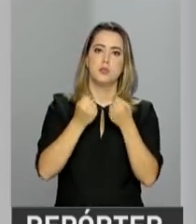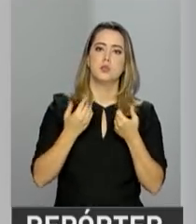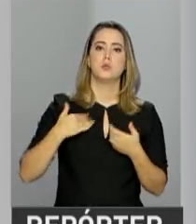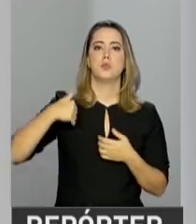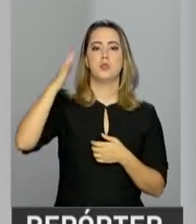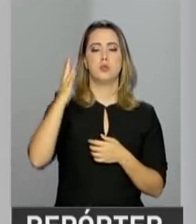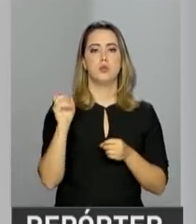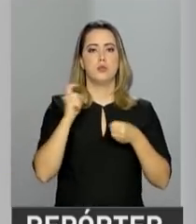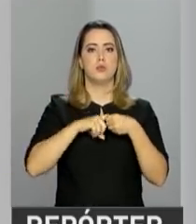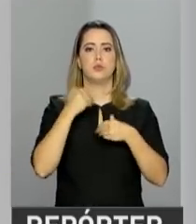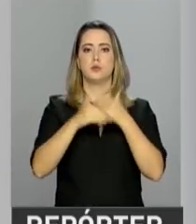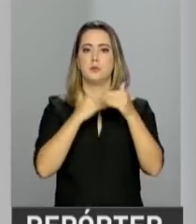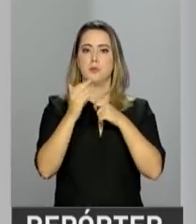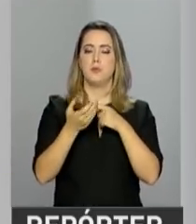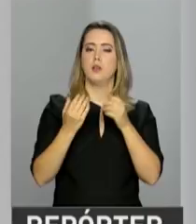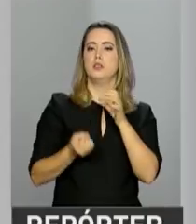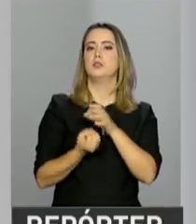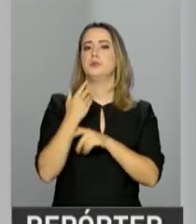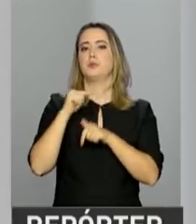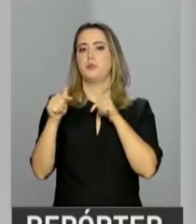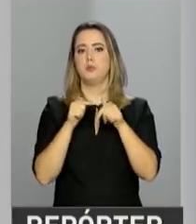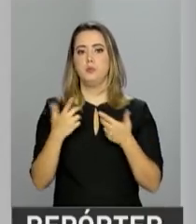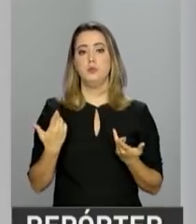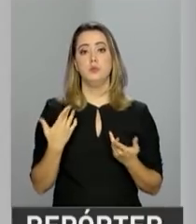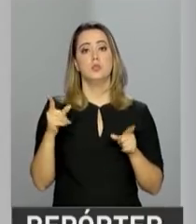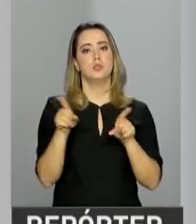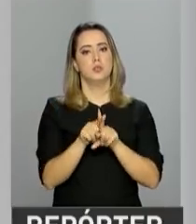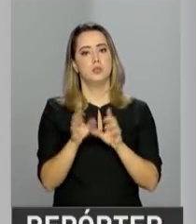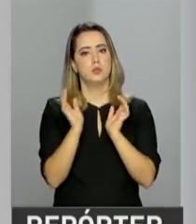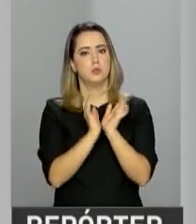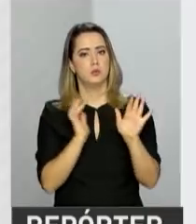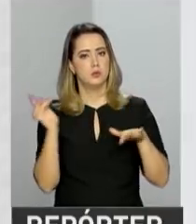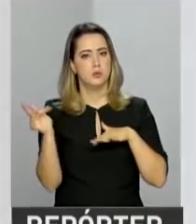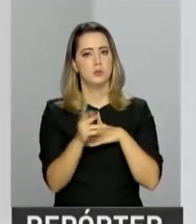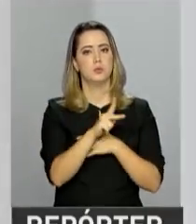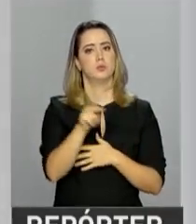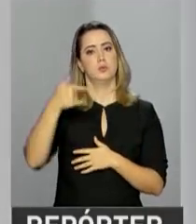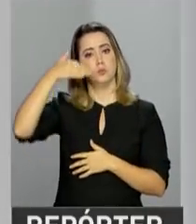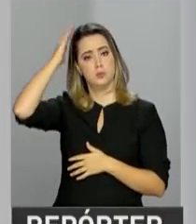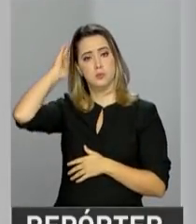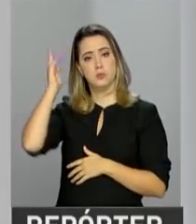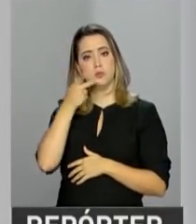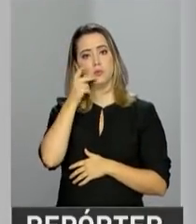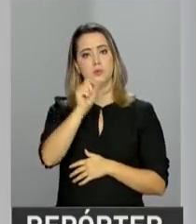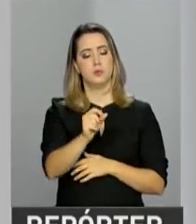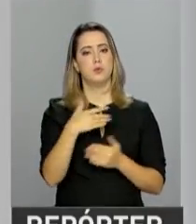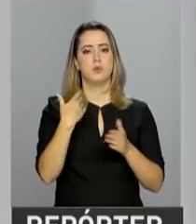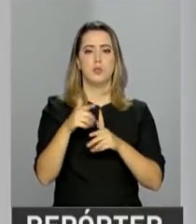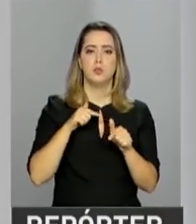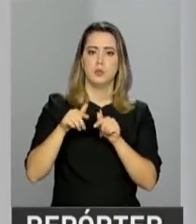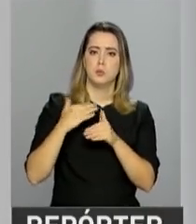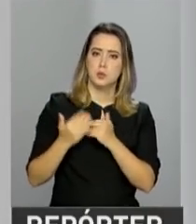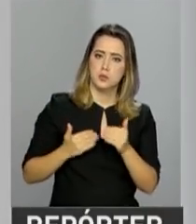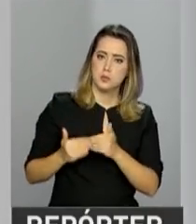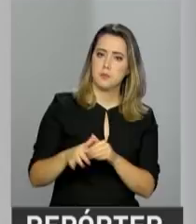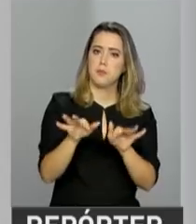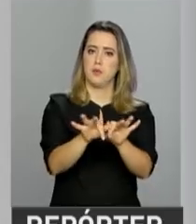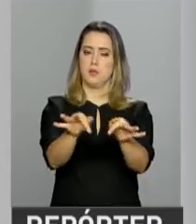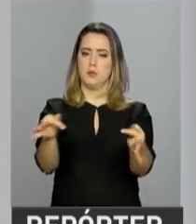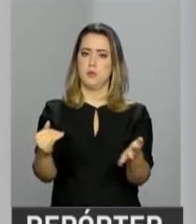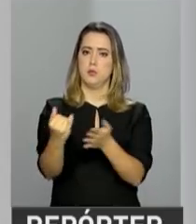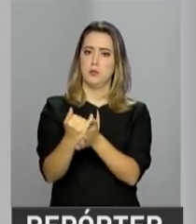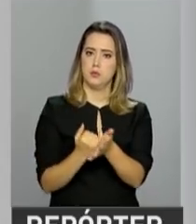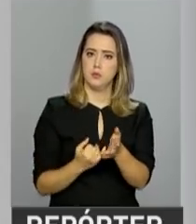retomada do crescimento e de geração de empregos ainda pelas redes sociais temer disse que o trabalho segue com a simplificação